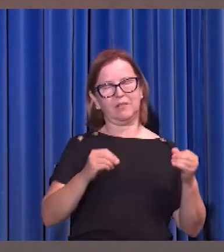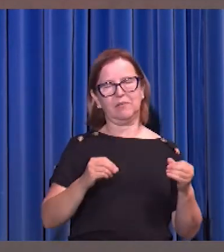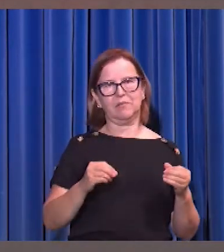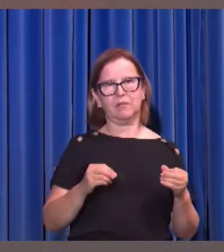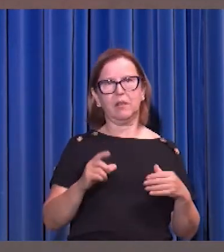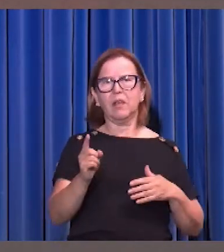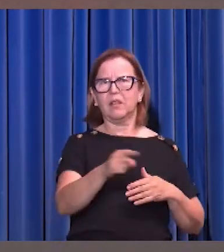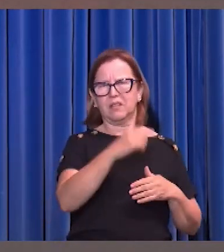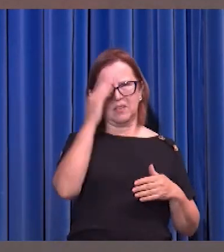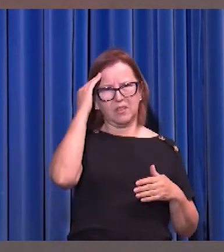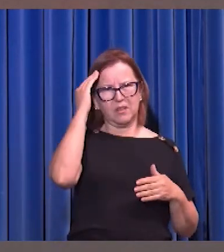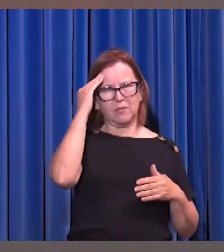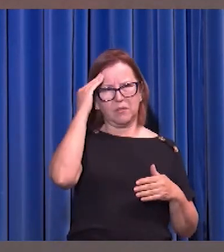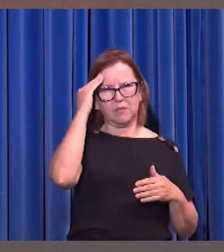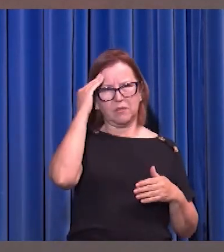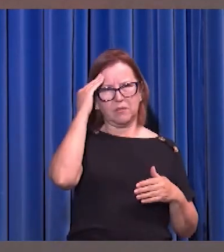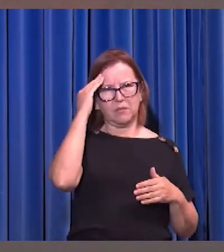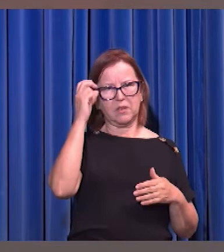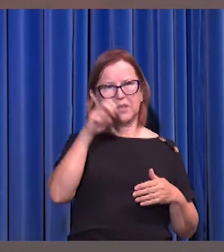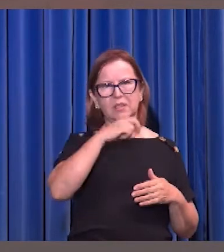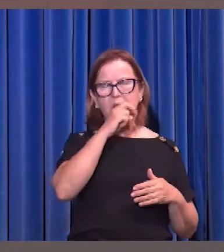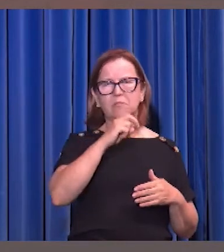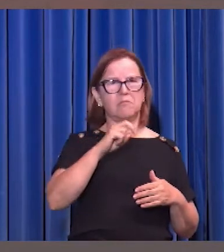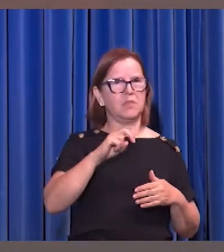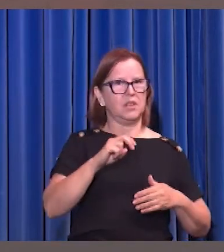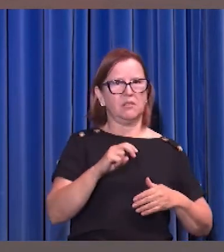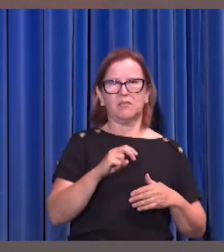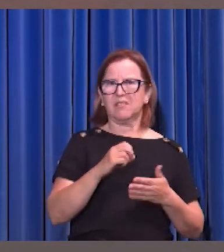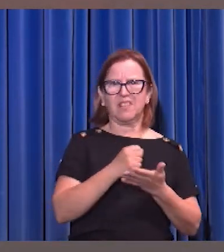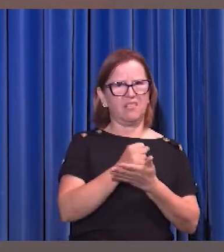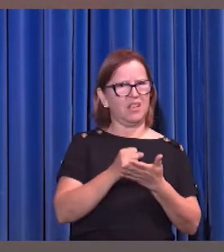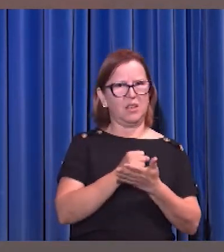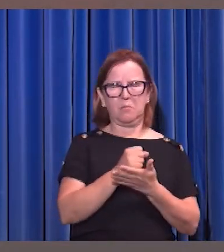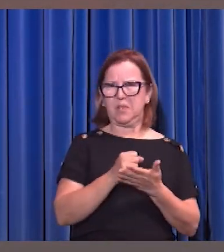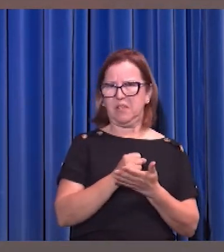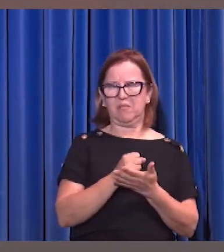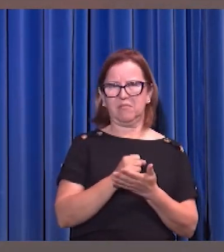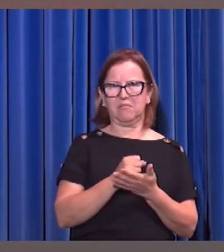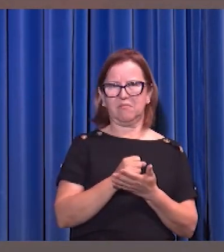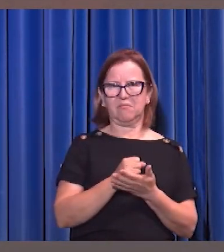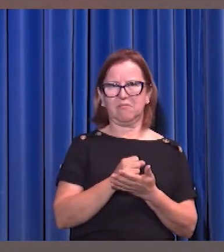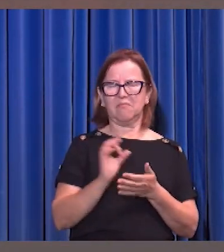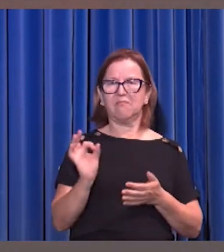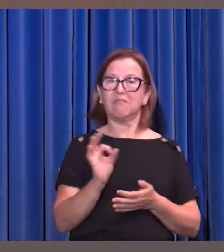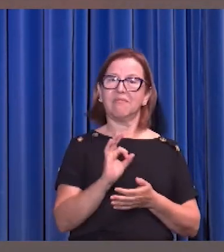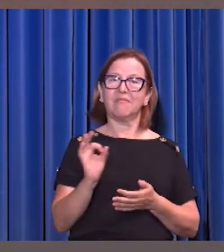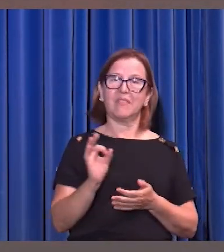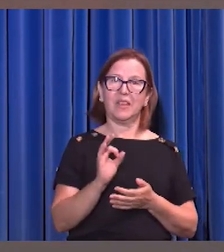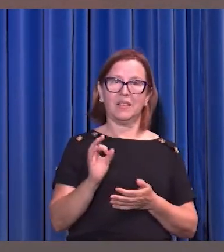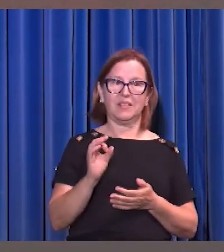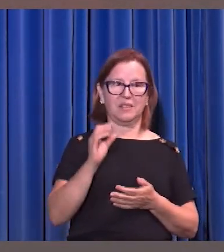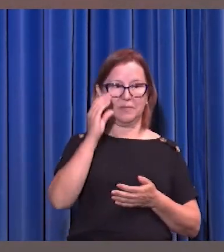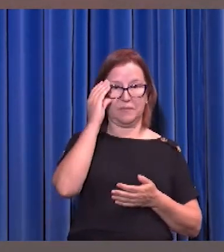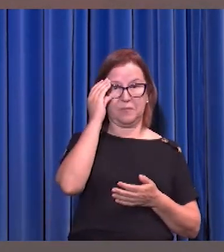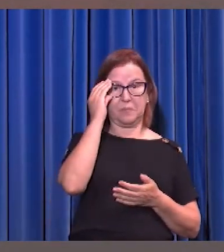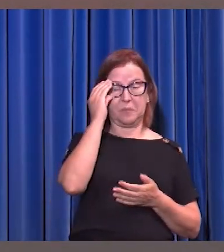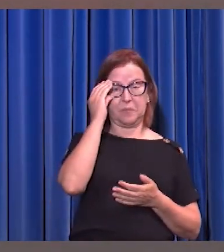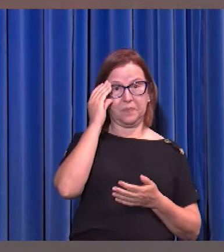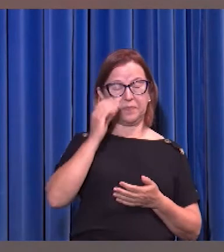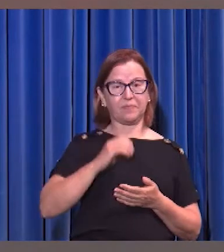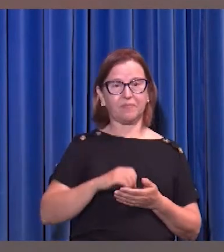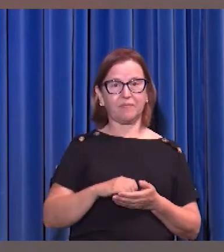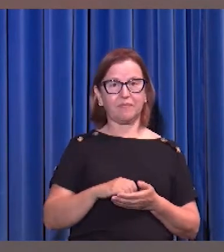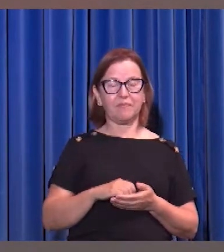de bronze. Não tinha. Serpente de bronze em si não tinha nenhum valor terapêutico. Na melhor das hipóteses, vocês